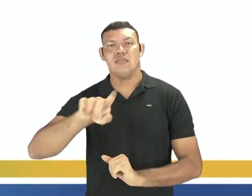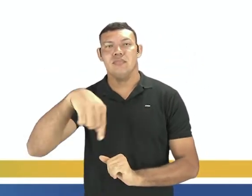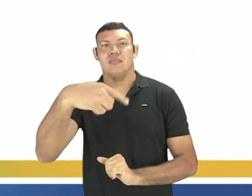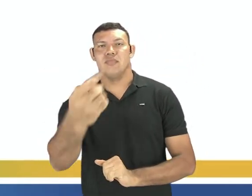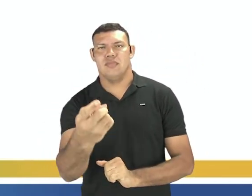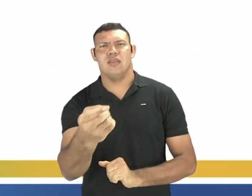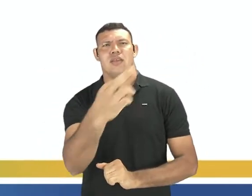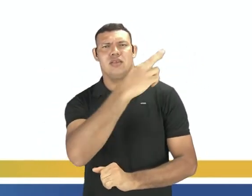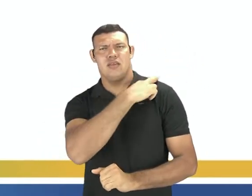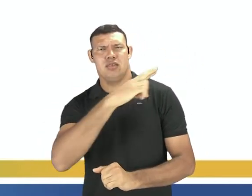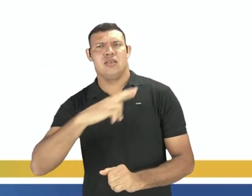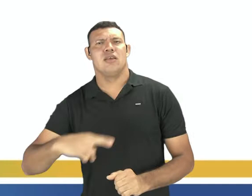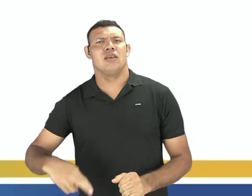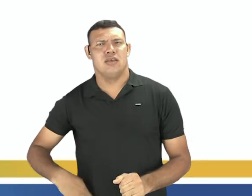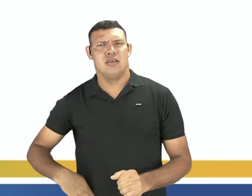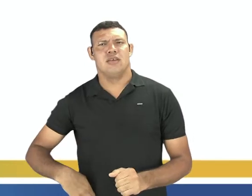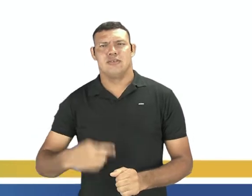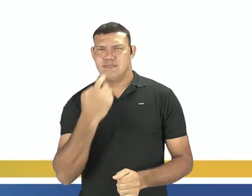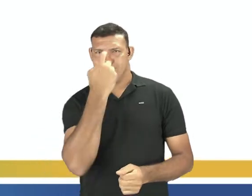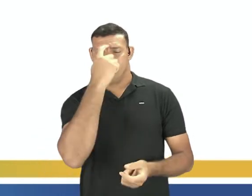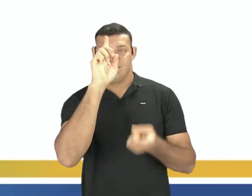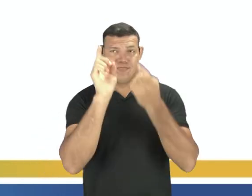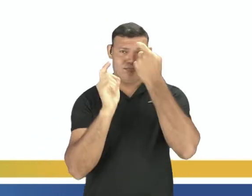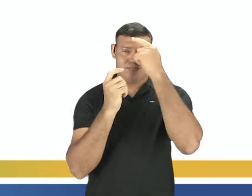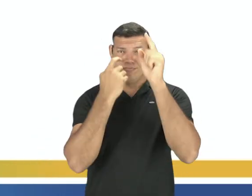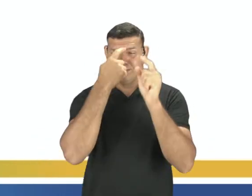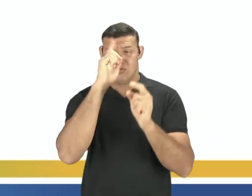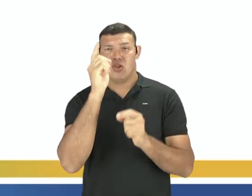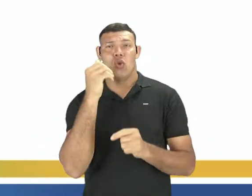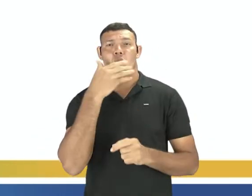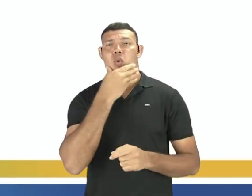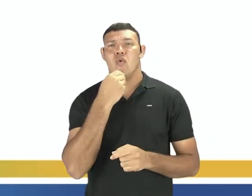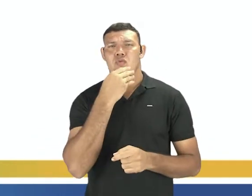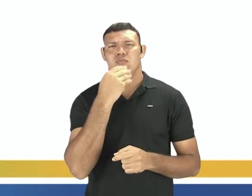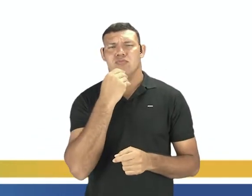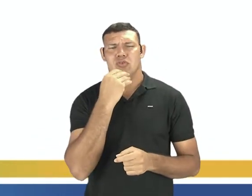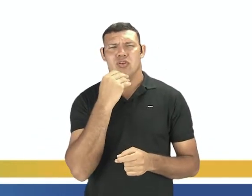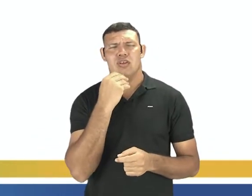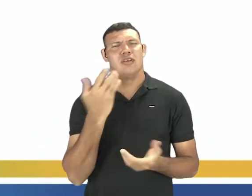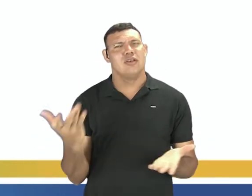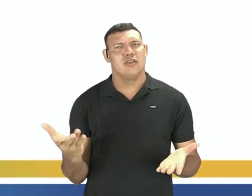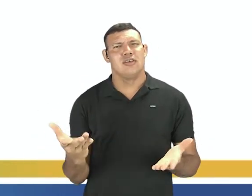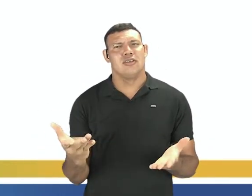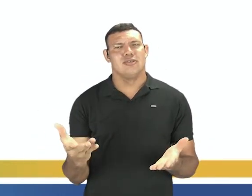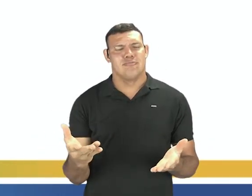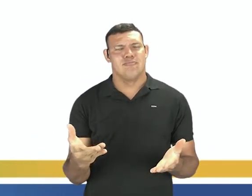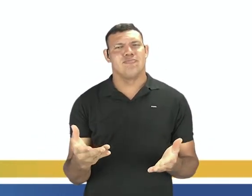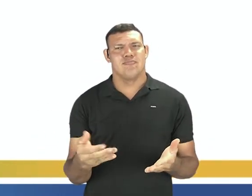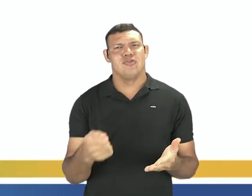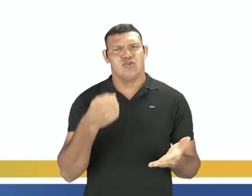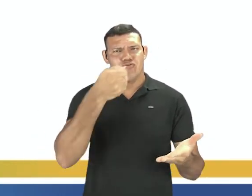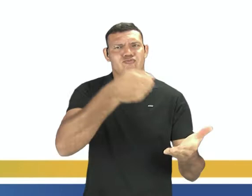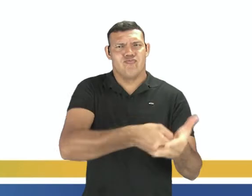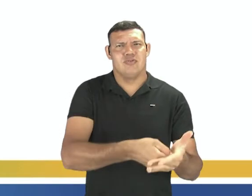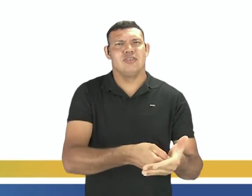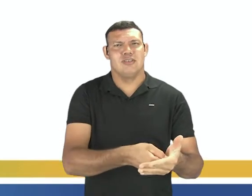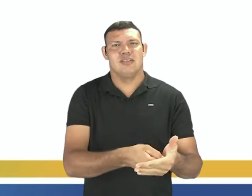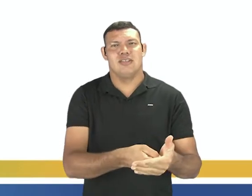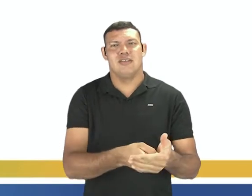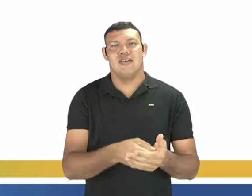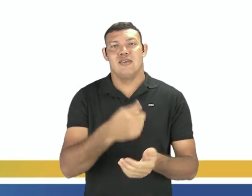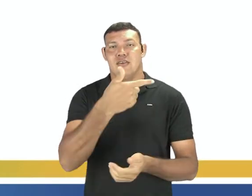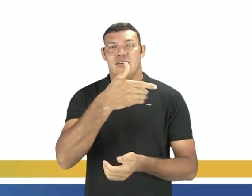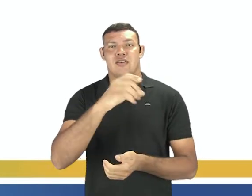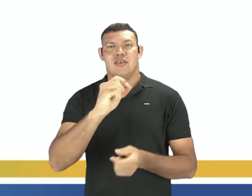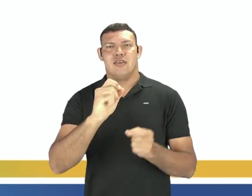bandeira republicana, né, criado por Décio Vilares, que é o que a gente tem até hoje. Inicialmente ela surge aí com 20 estrelas,